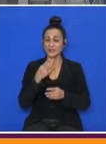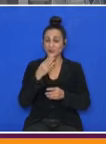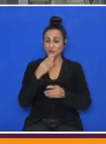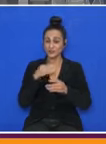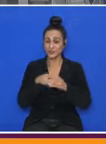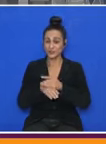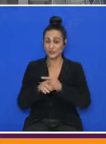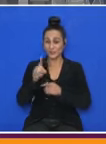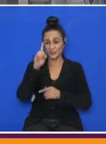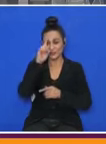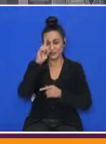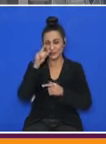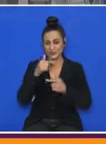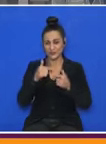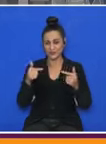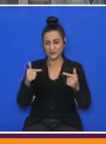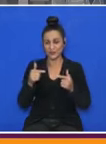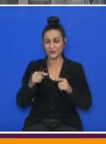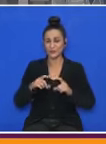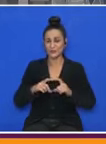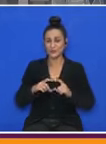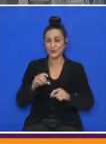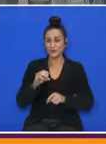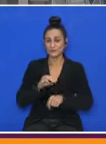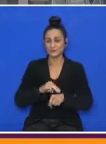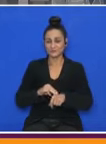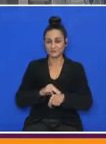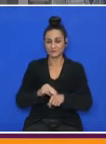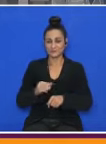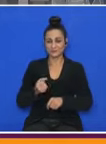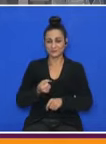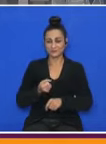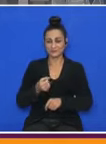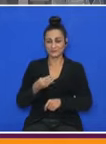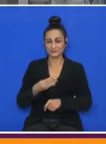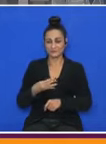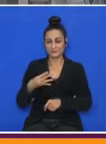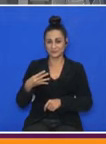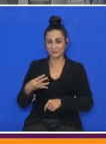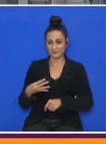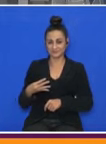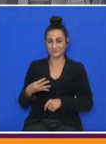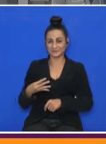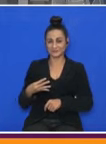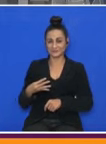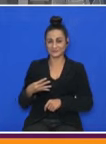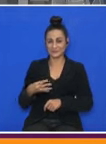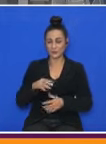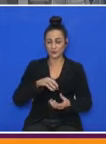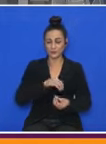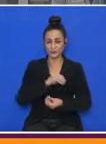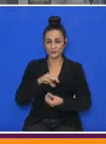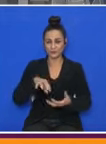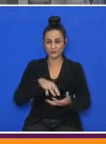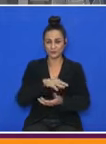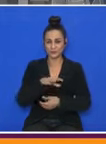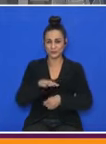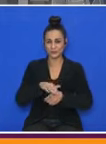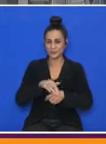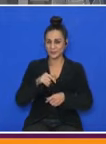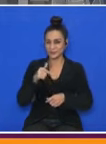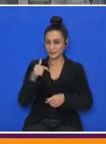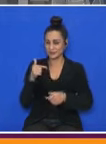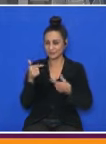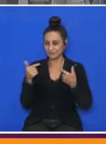de Sorte. Bola marrom, número 44. Marrom, 44. O globo girando, você chamando, a